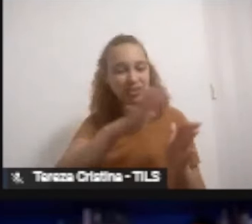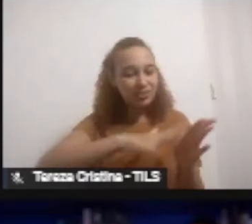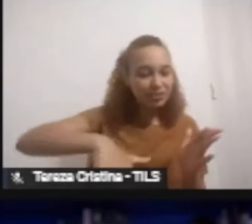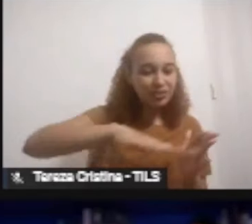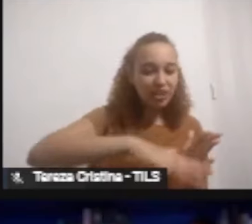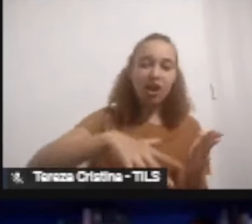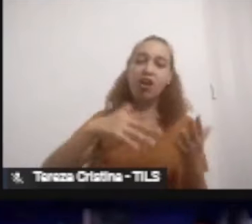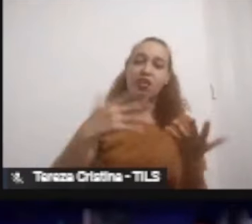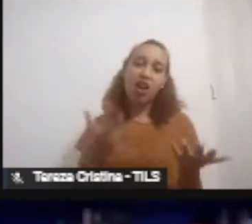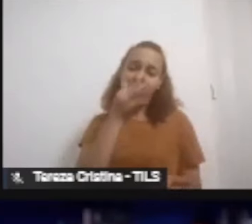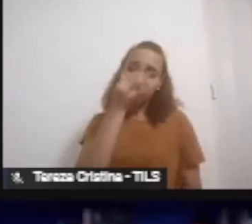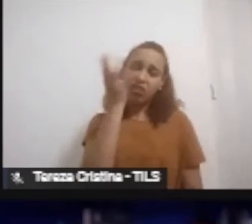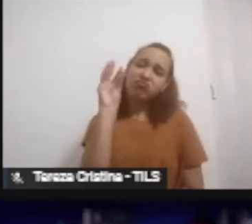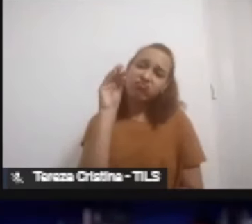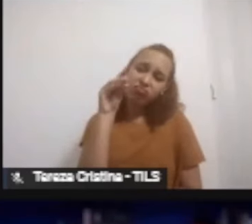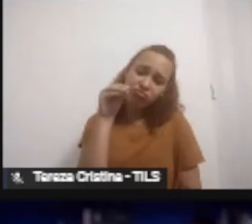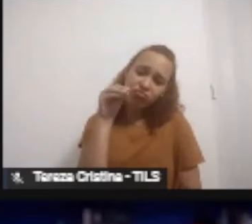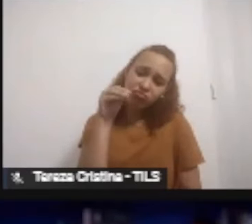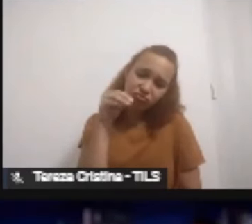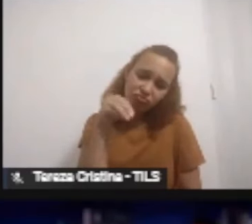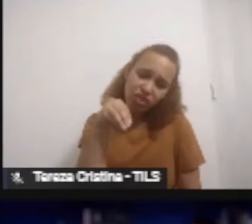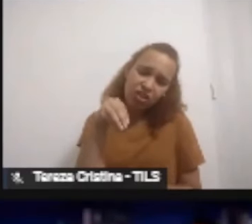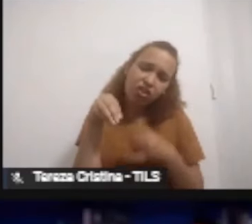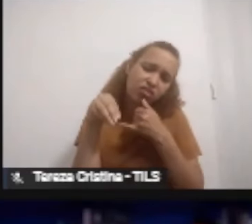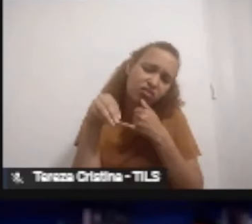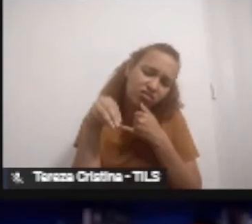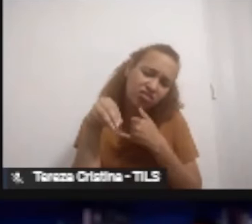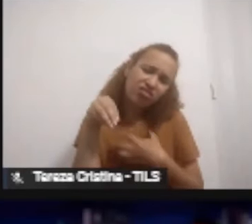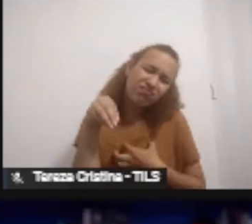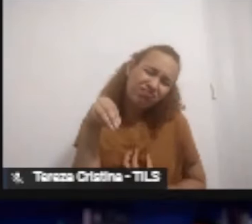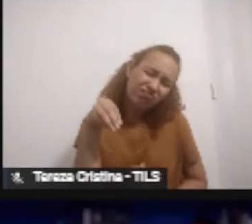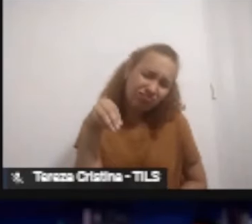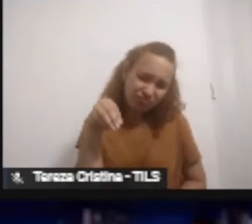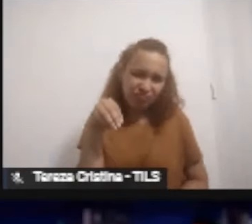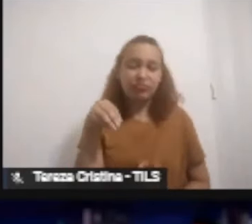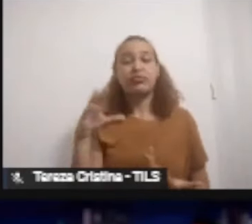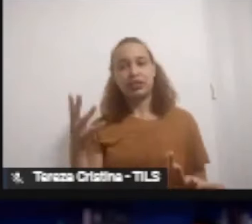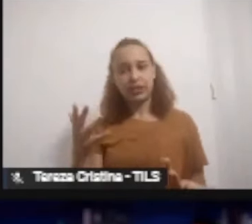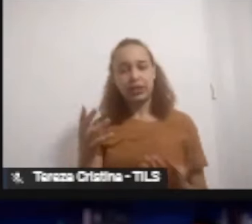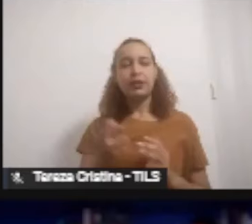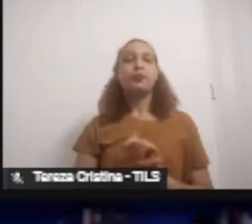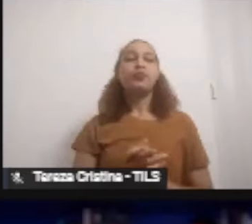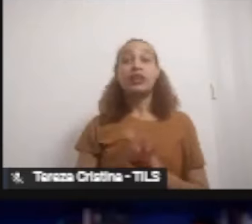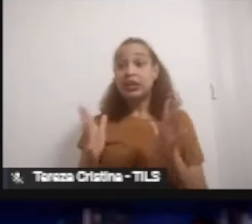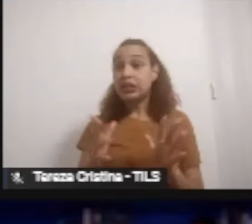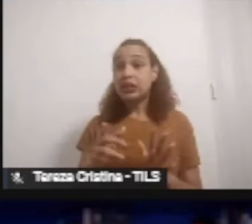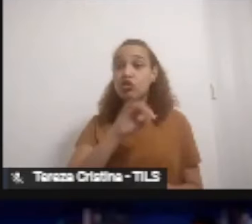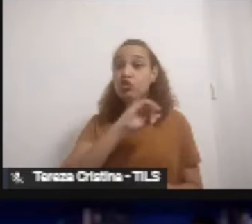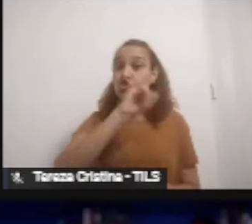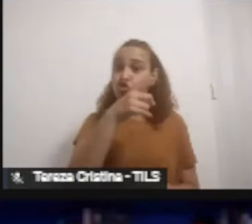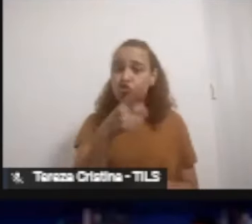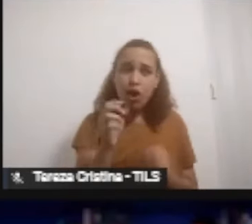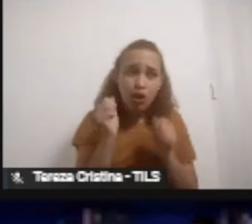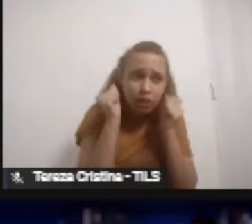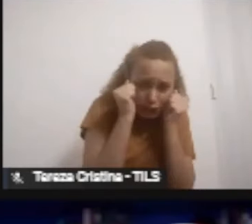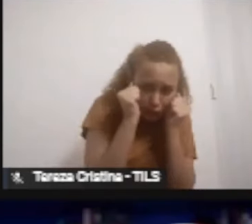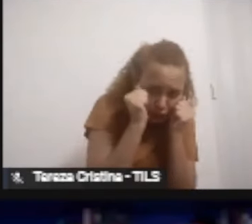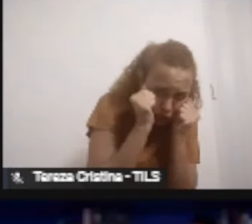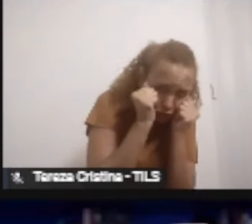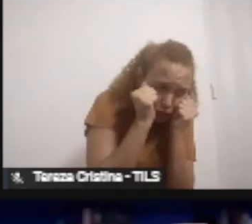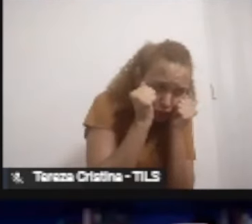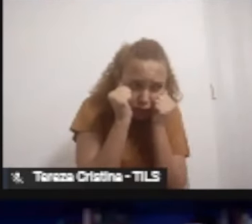pouco mais pesado, né? Então tem as flores murchas, ele muito imprensadinho no cantinho, os elementos prendendo ele também